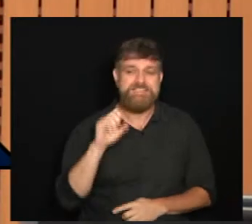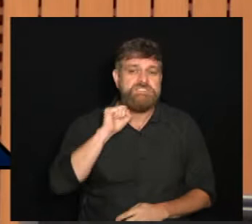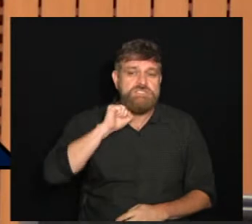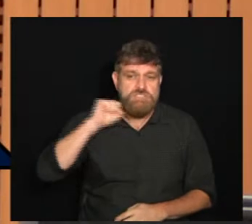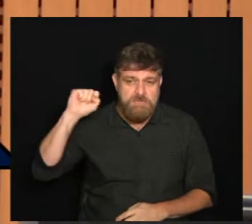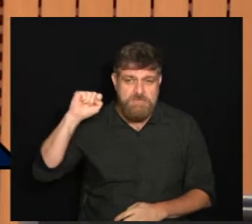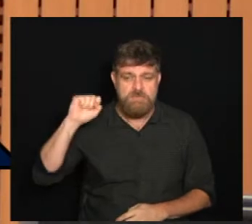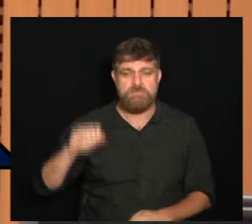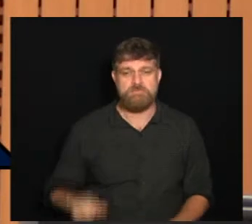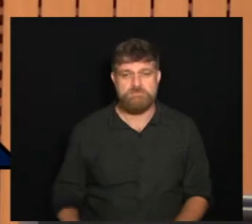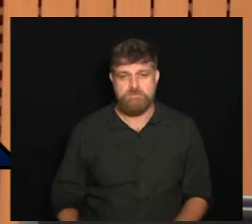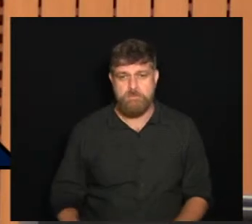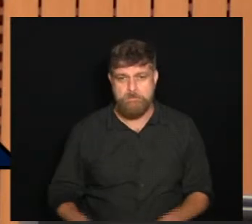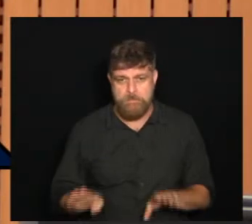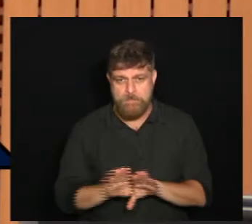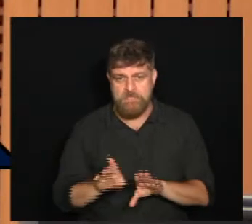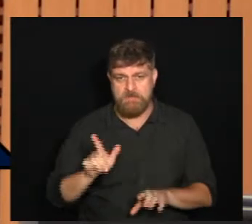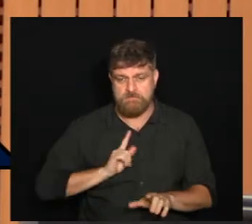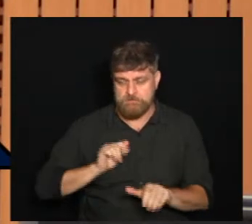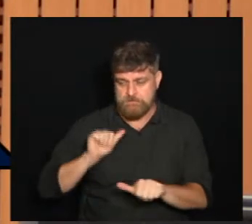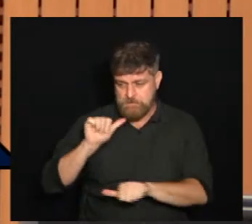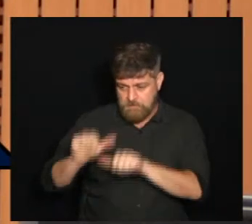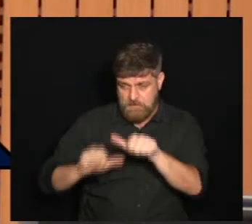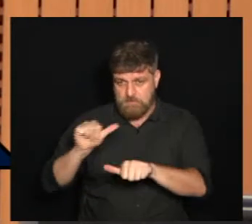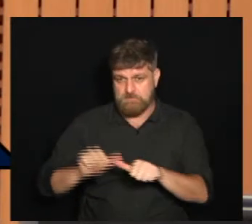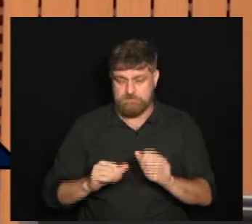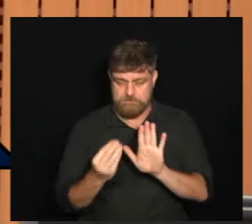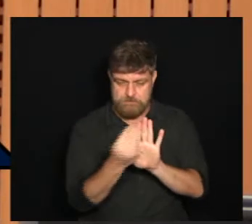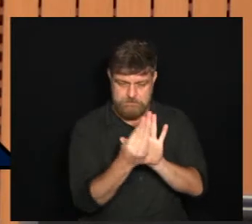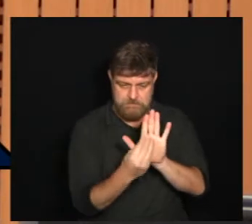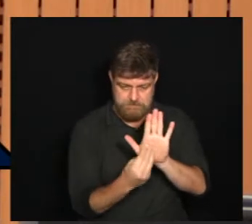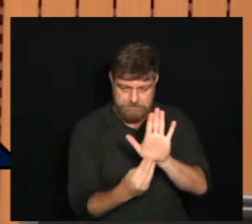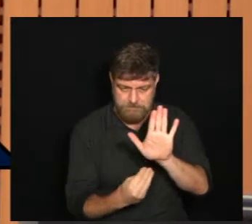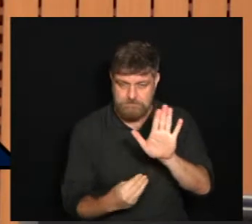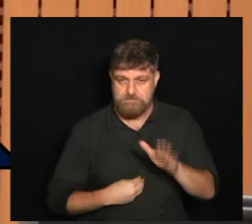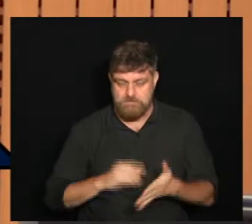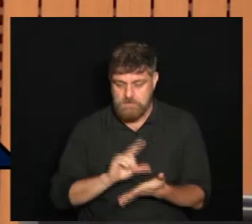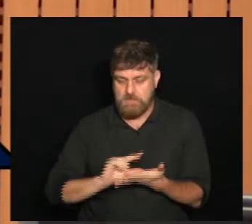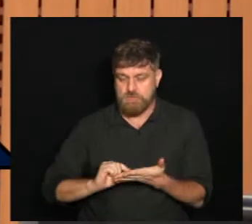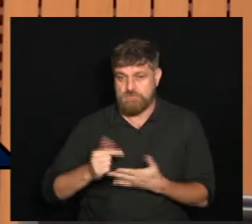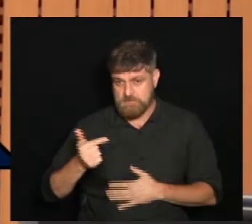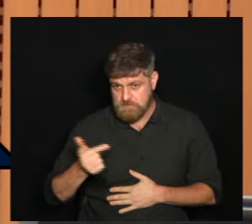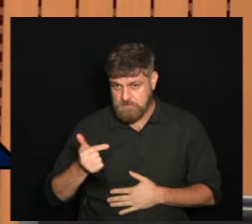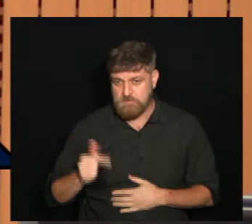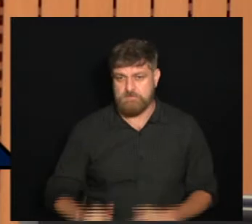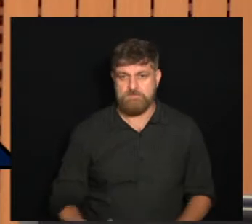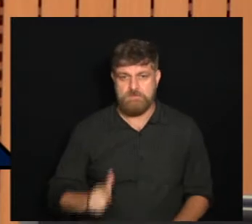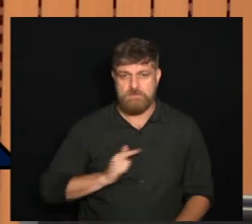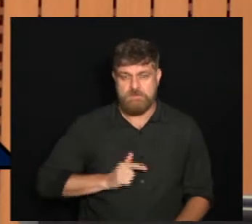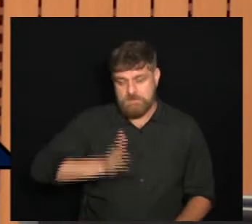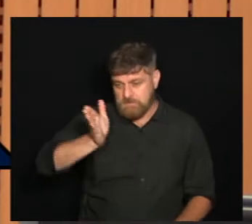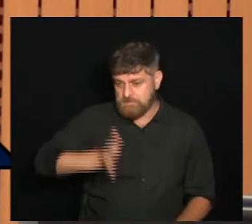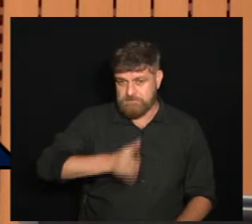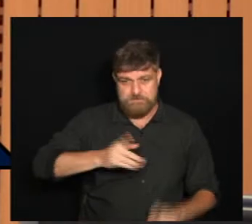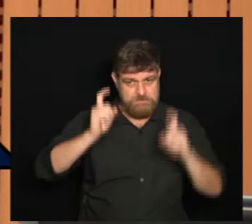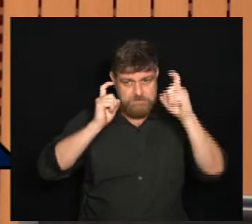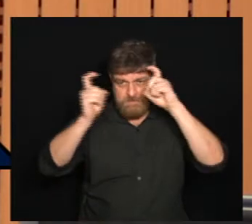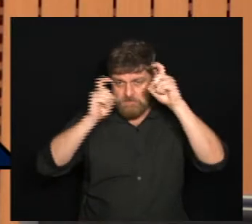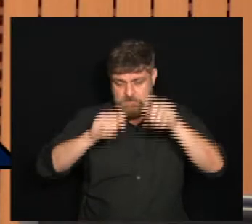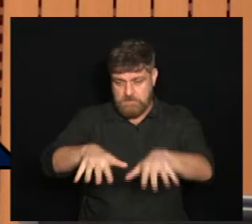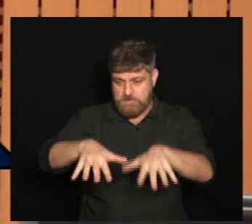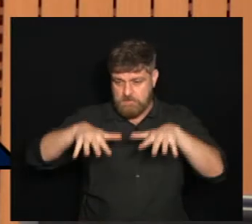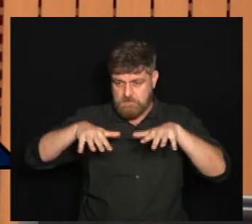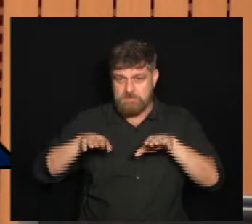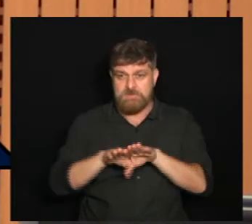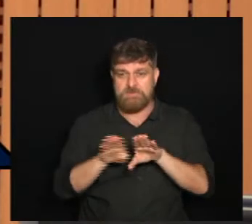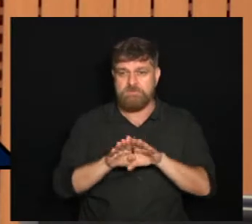15/4/2020, inclusive com as modificações previstas neste ato. Artigo 2º, ficam suspensas as reuniões plenárias ordinárias e